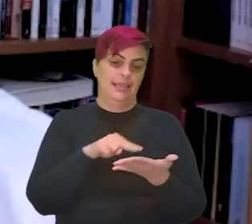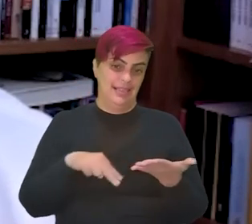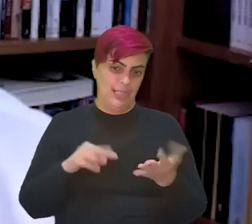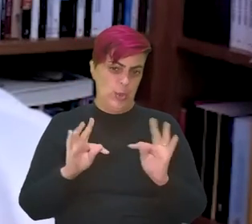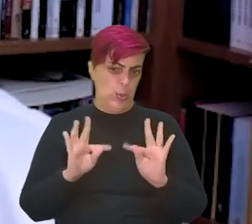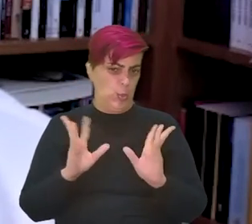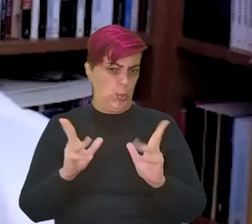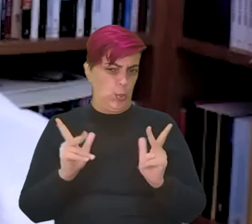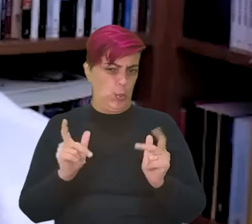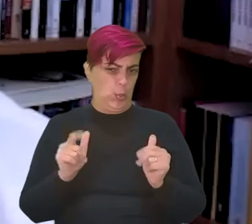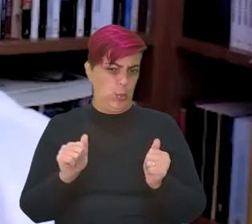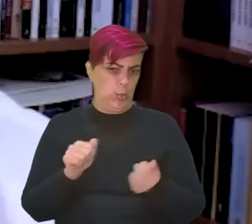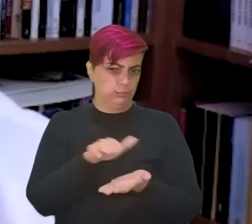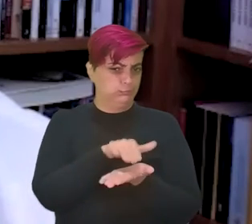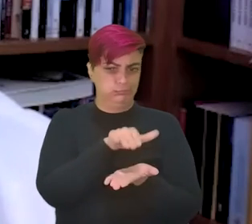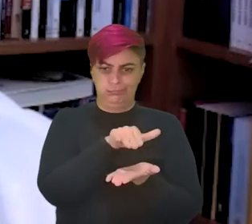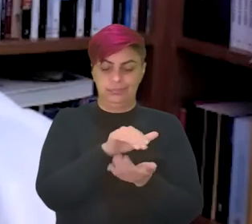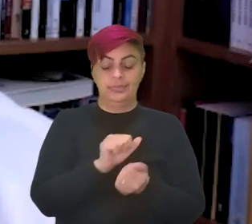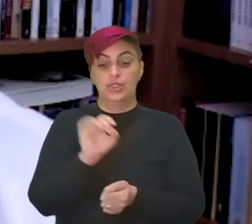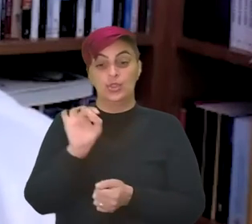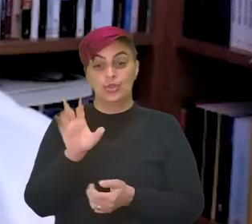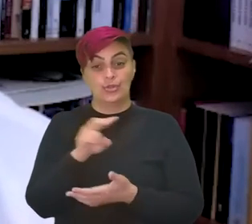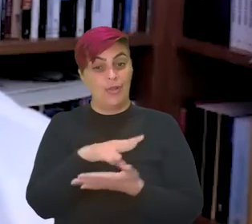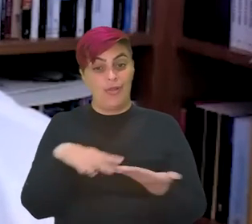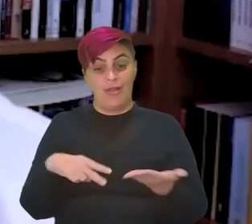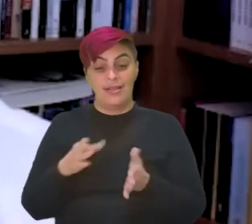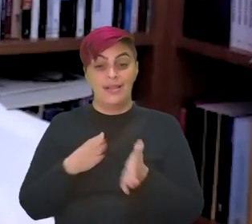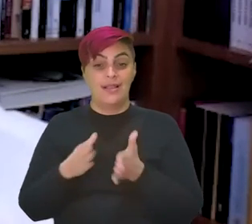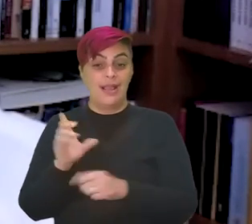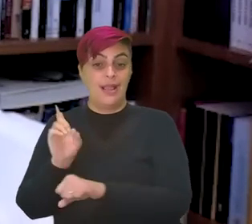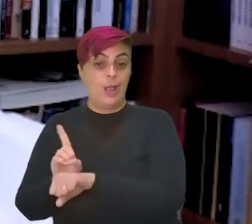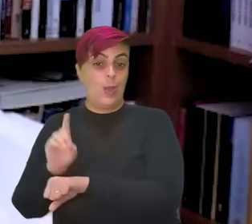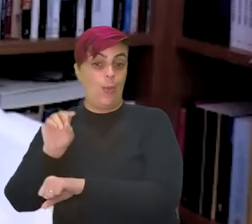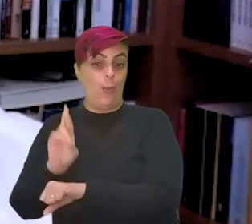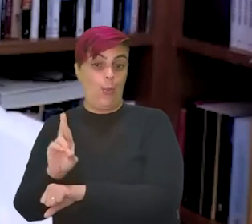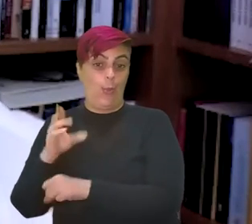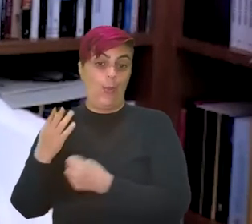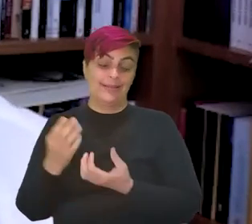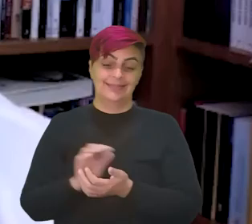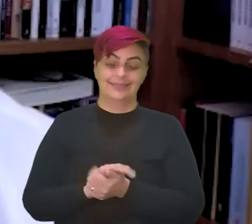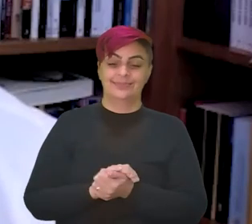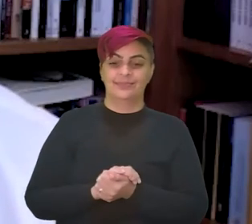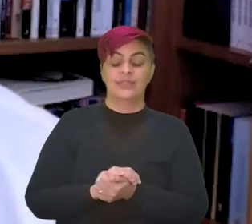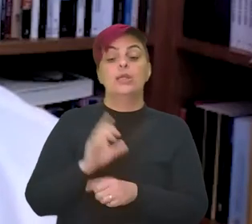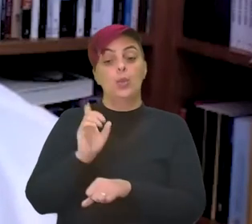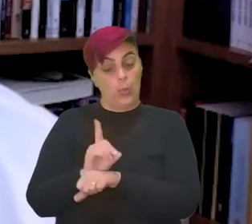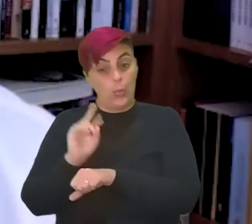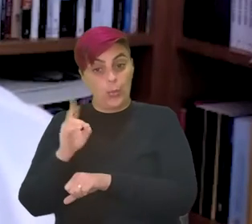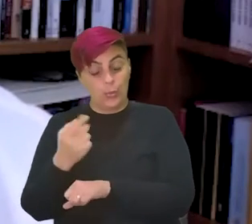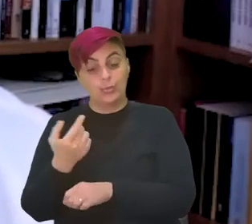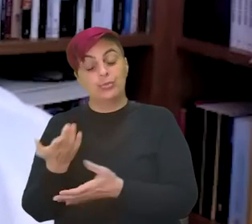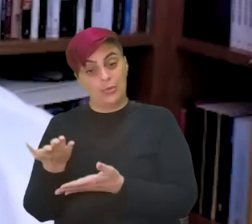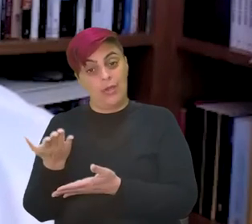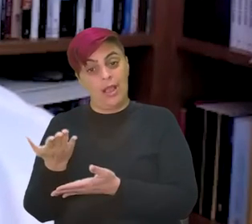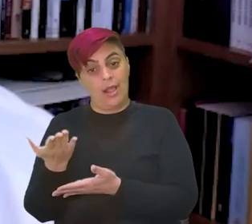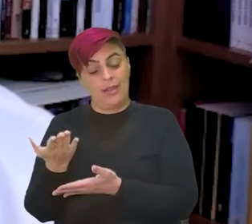ler o livro inteiro, de ponta a ponta, eu só li no doutorado. Né. Num